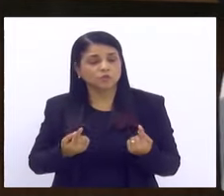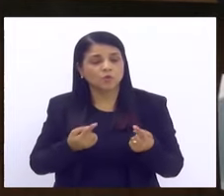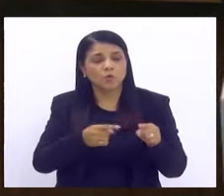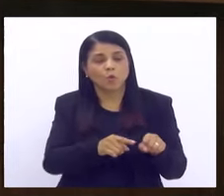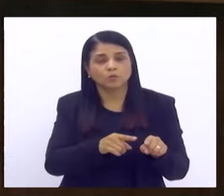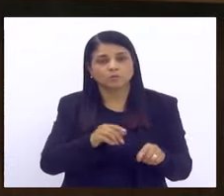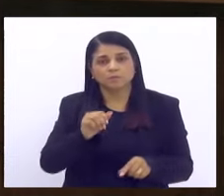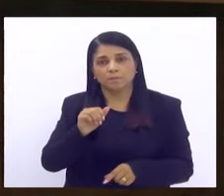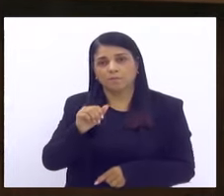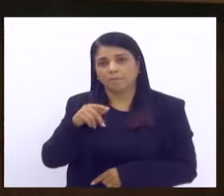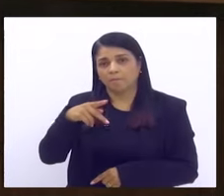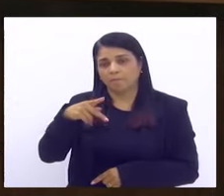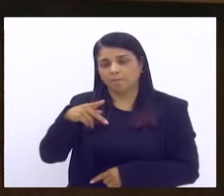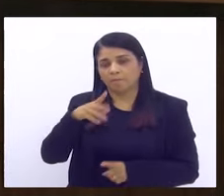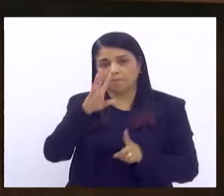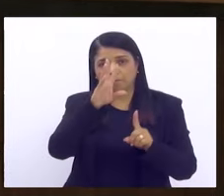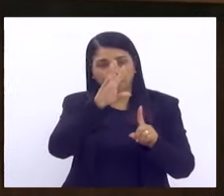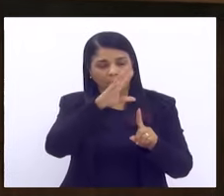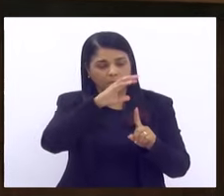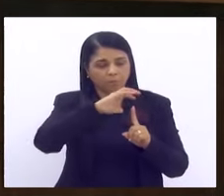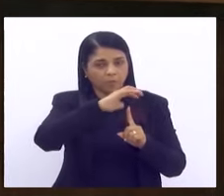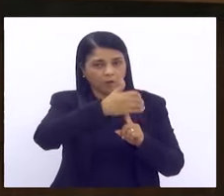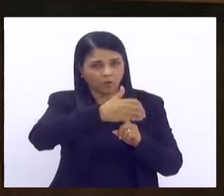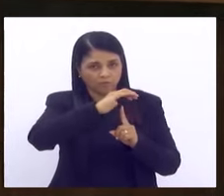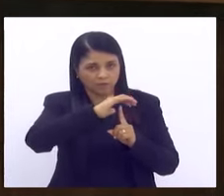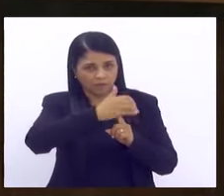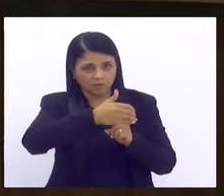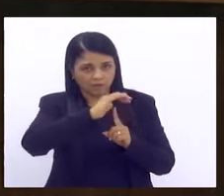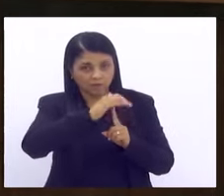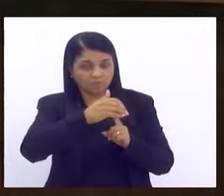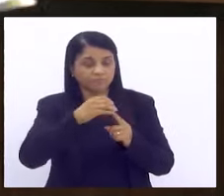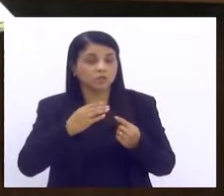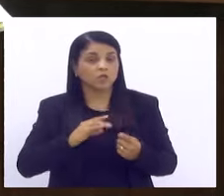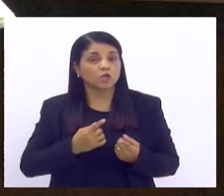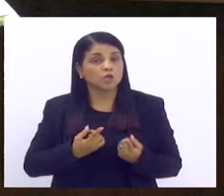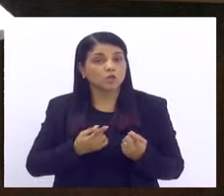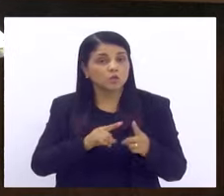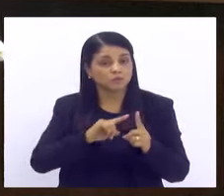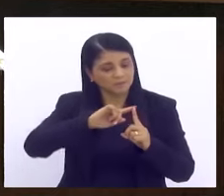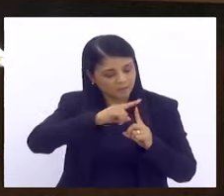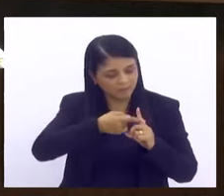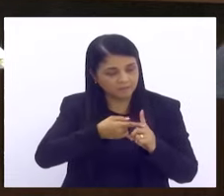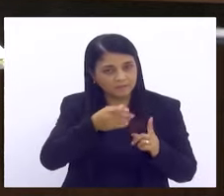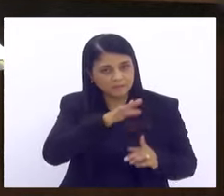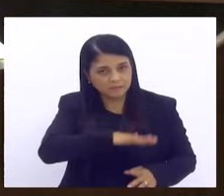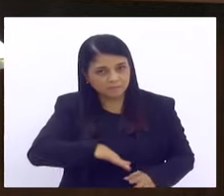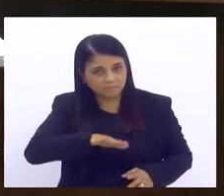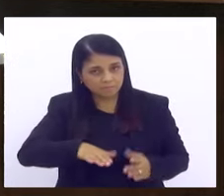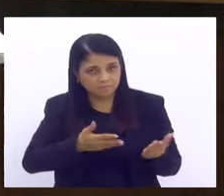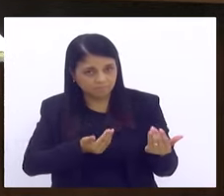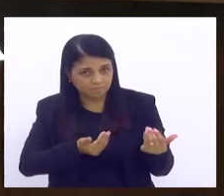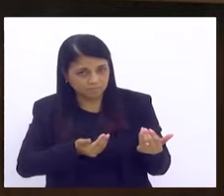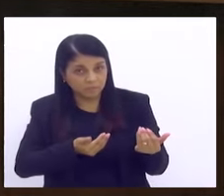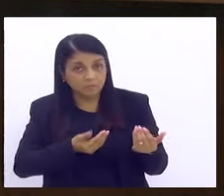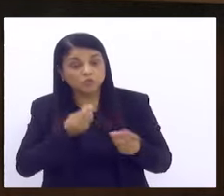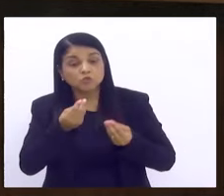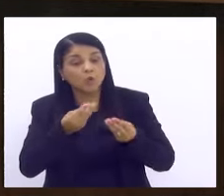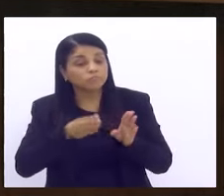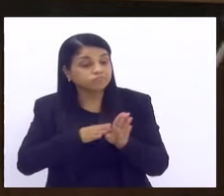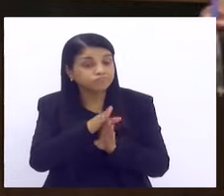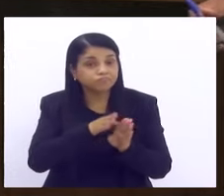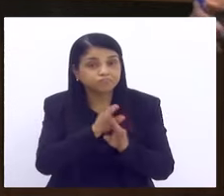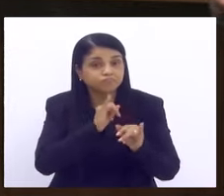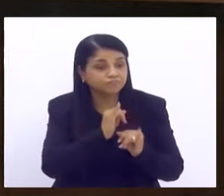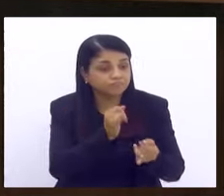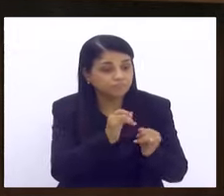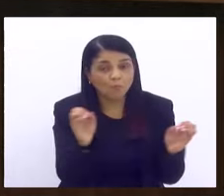pedofilia, que é contra a gravidez infantil, e não informar as crianças como prevenir isso. Então, eu não